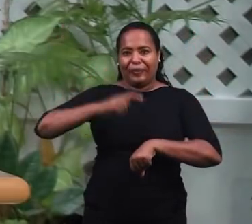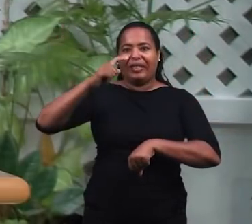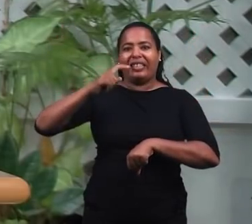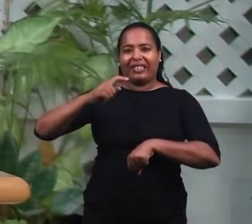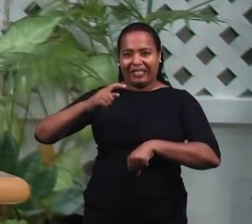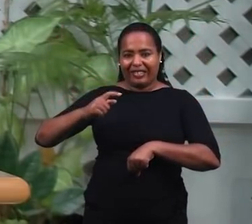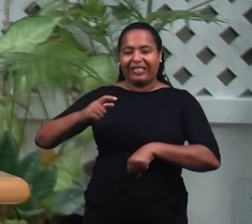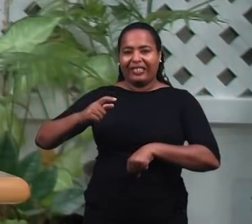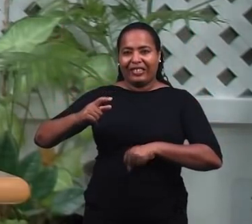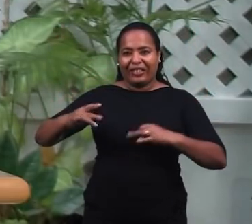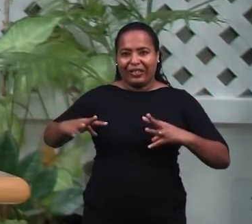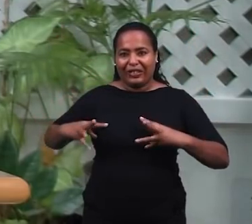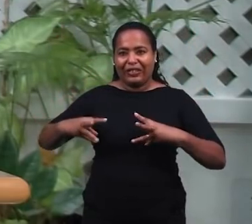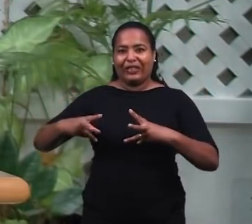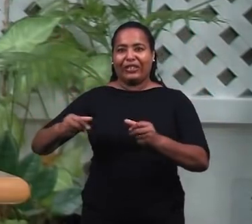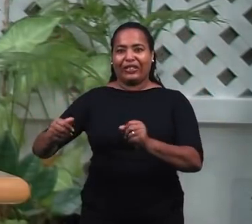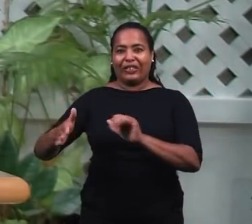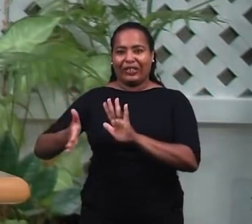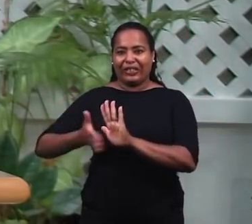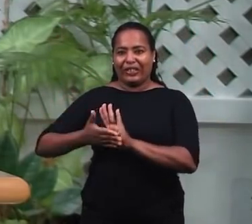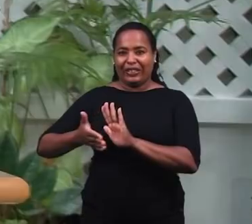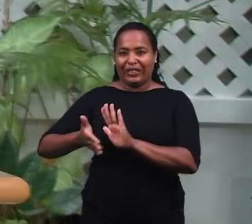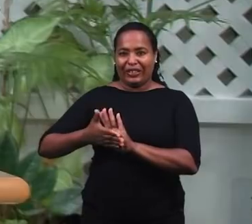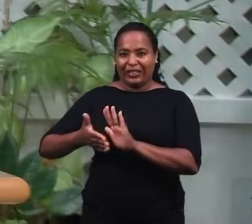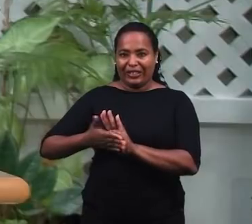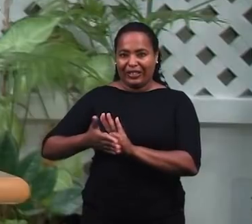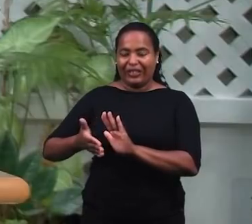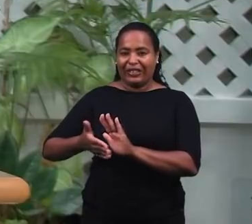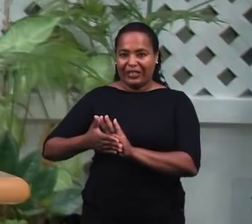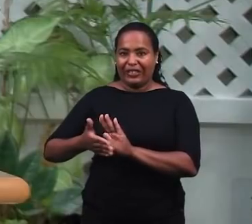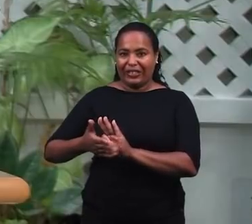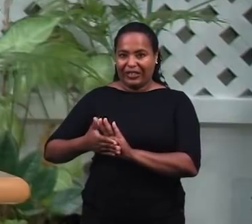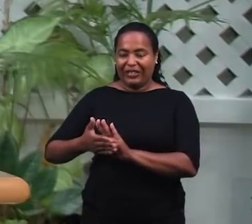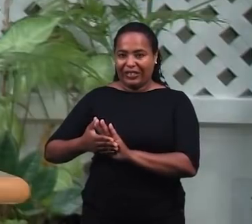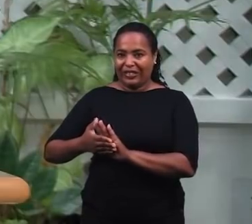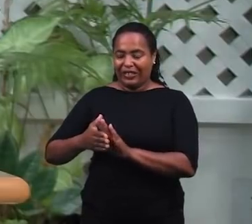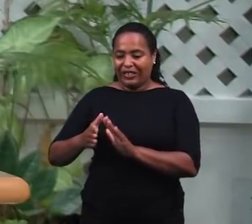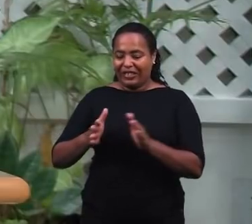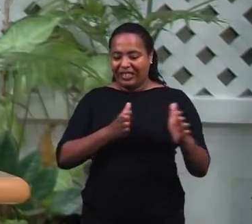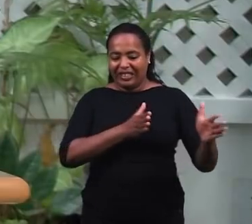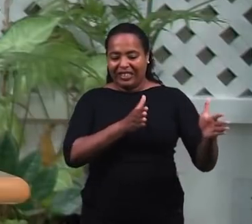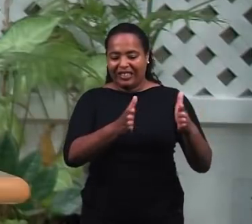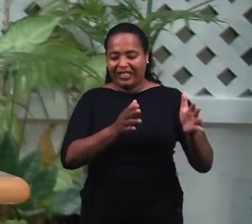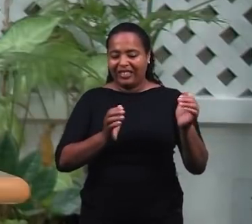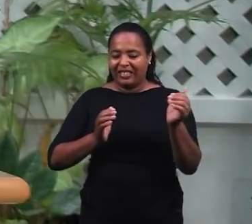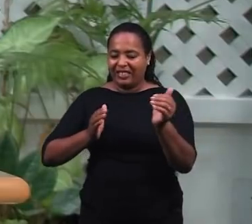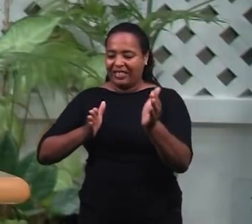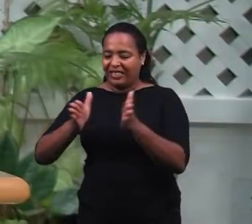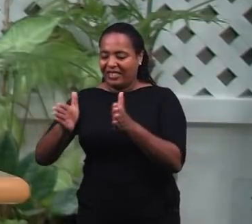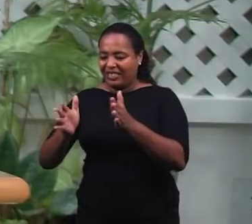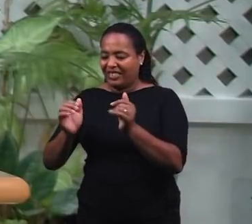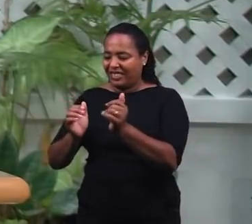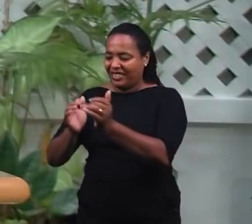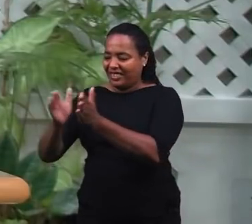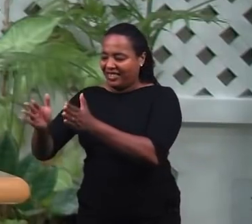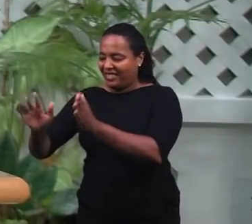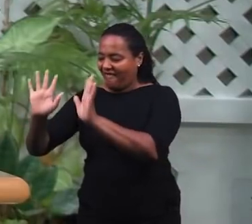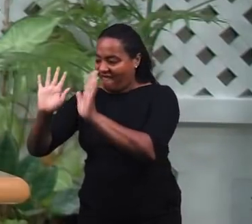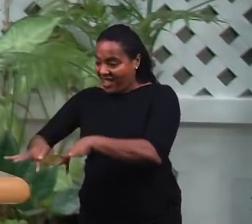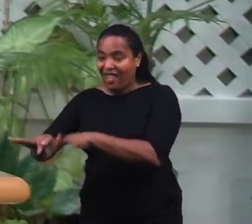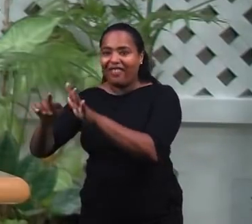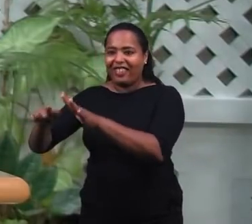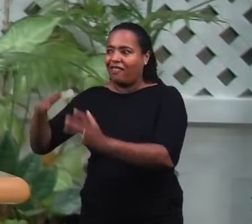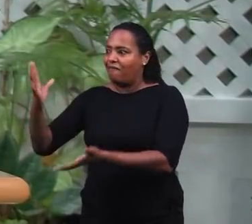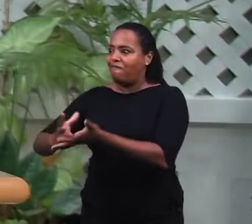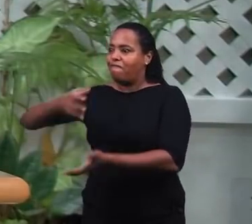encerrará todo o projeto desta terceira dispensação. 2000 anos da igreja,